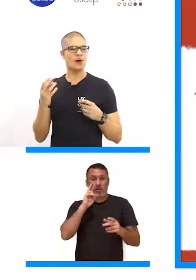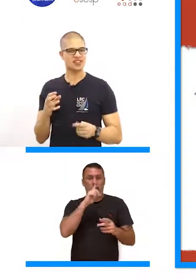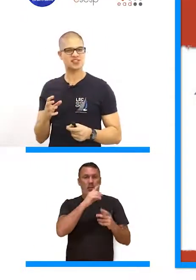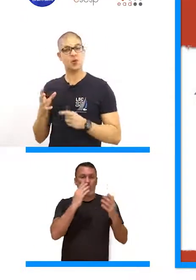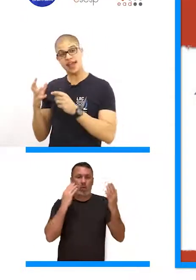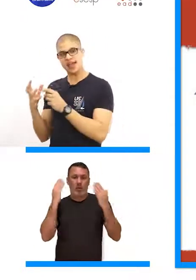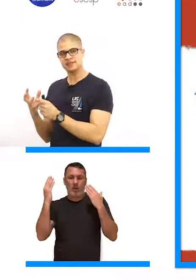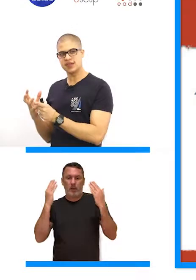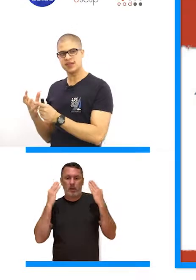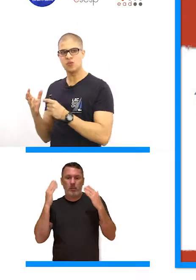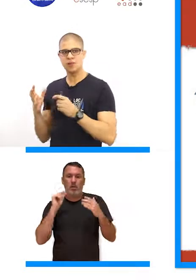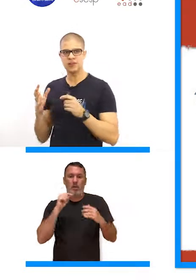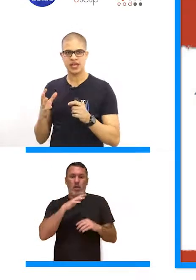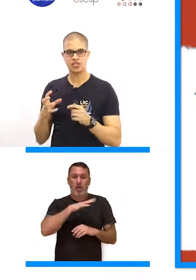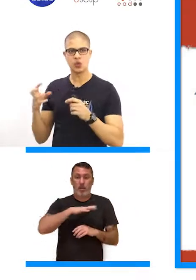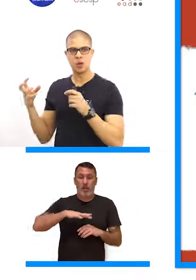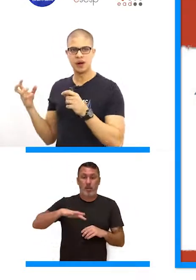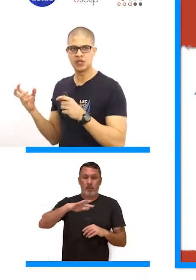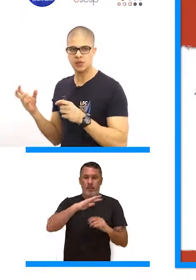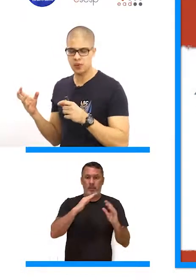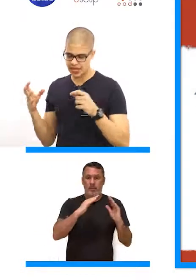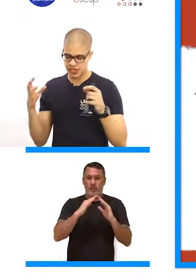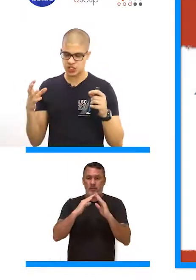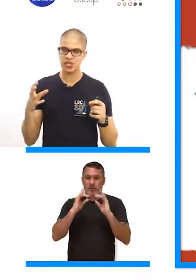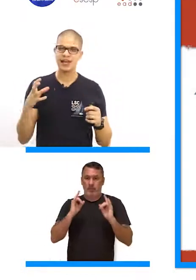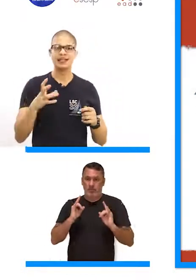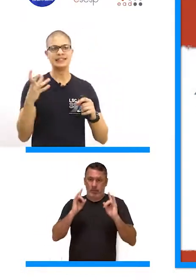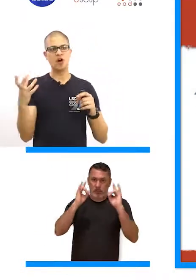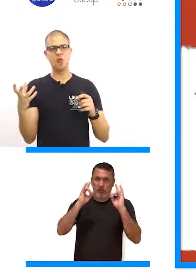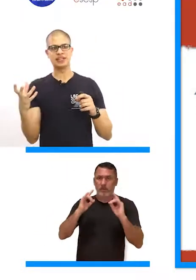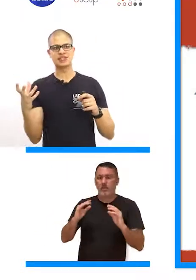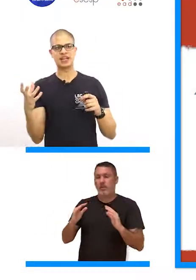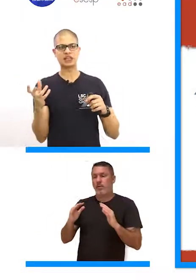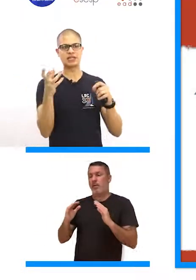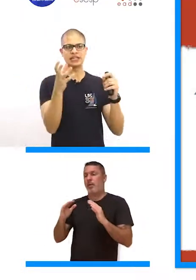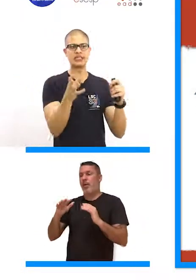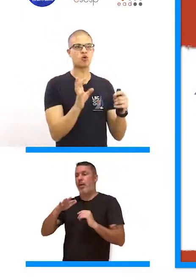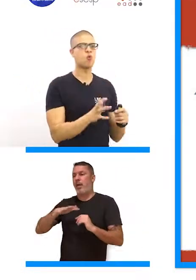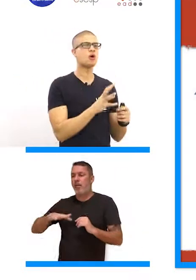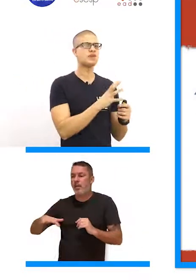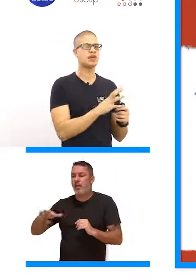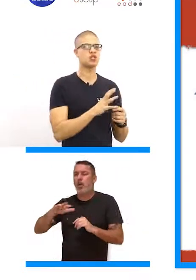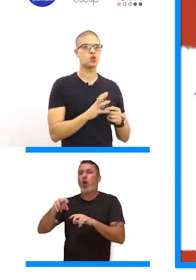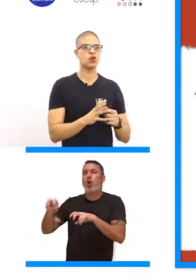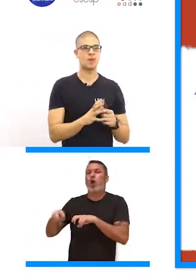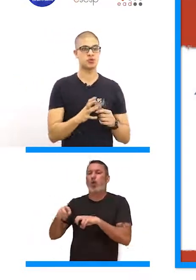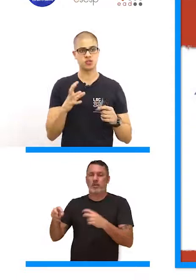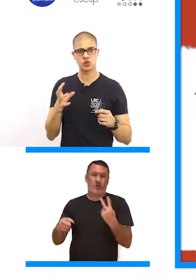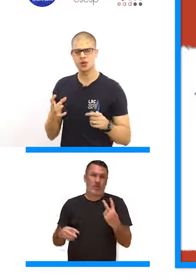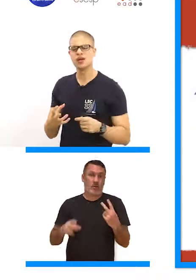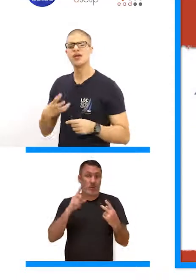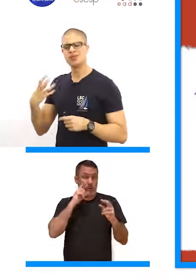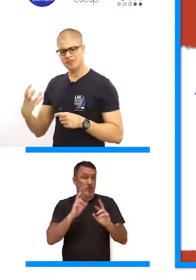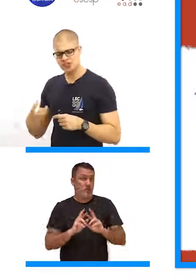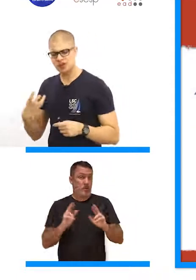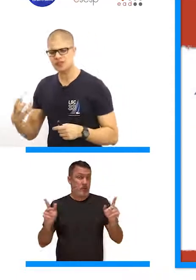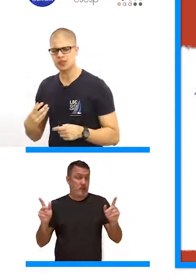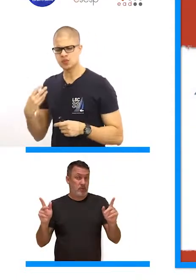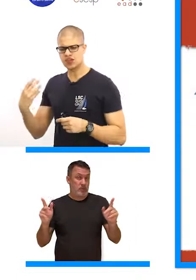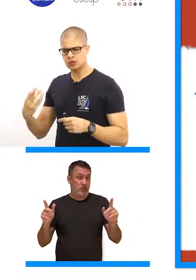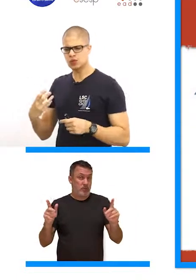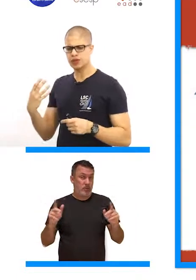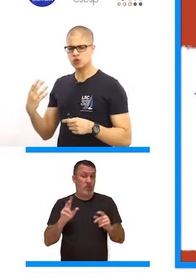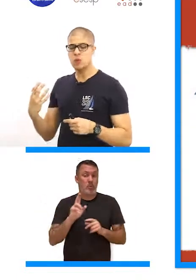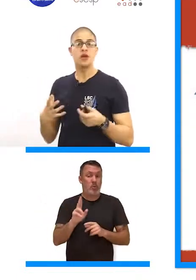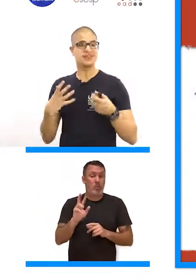vez uma comparação entre um ambiente urbano e um ambiente não urbanizado, entenda como um ambiente rural. Mas, professor, mais uma vez